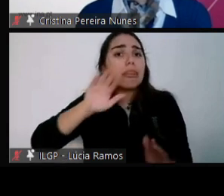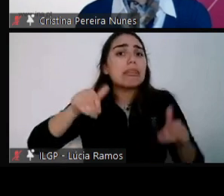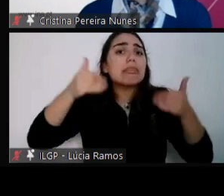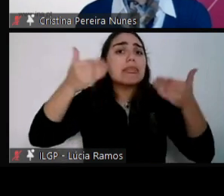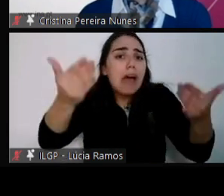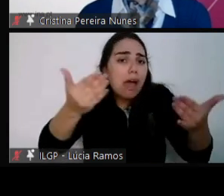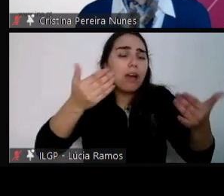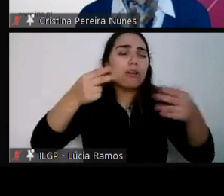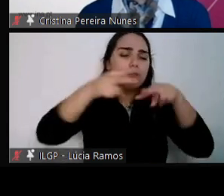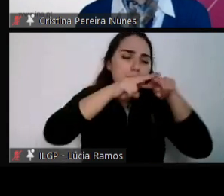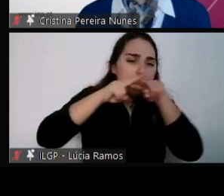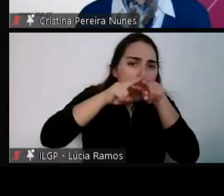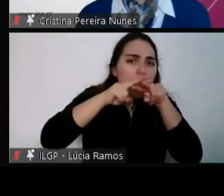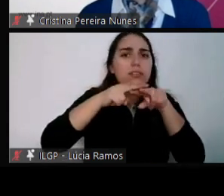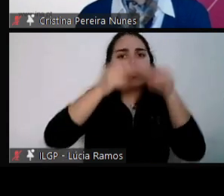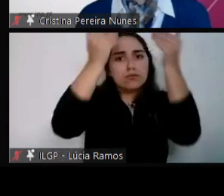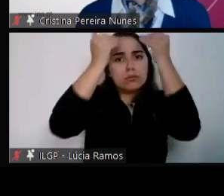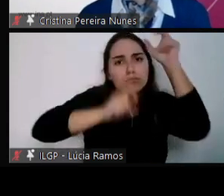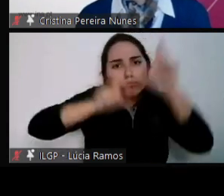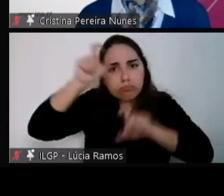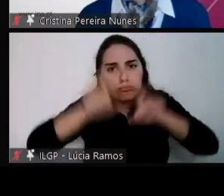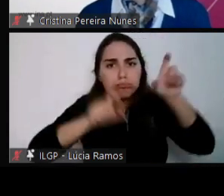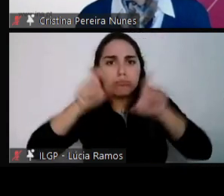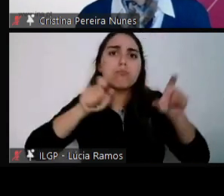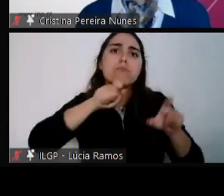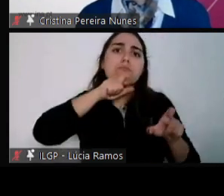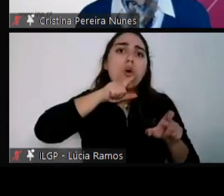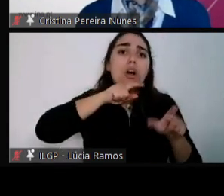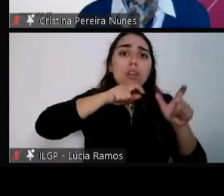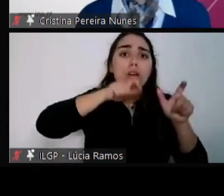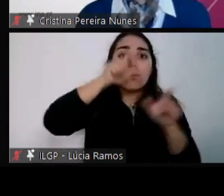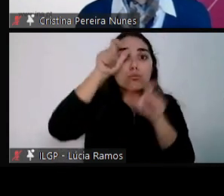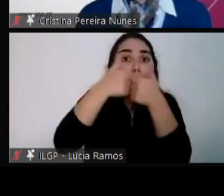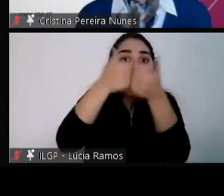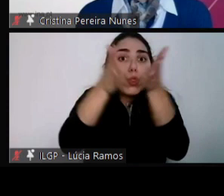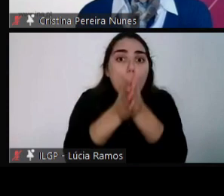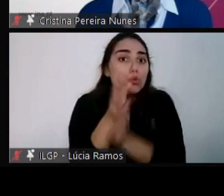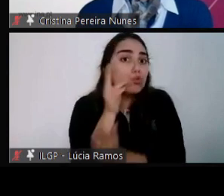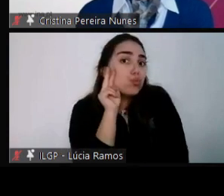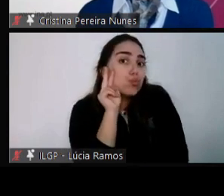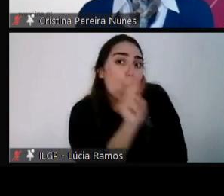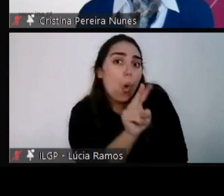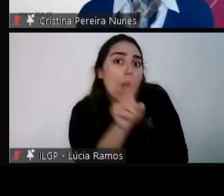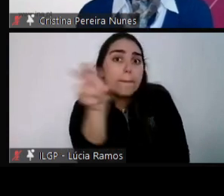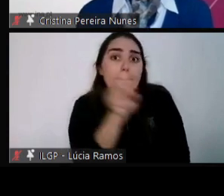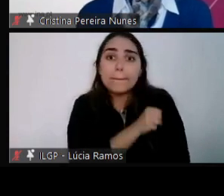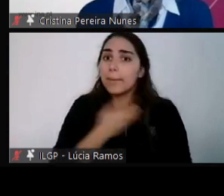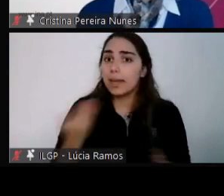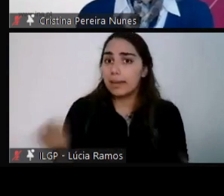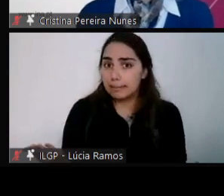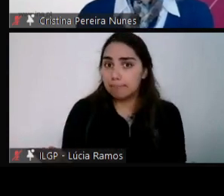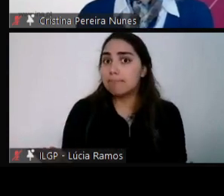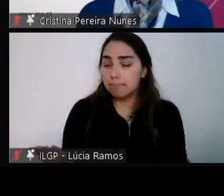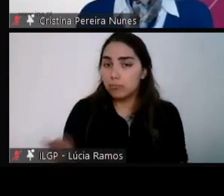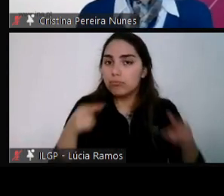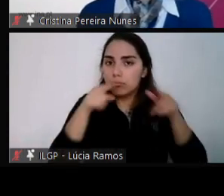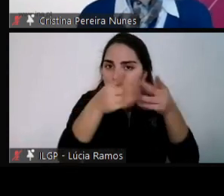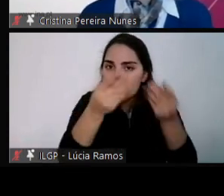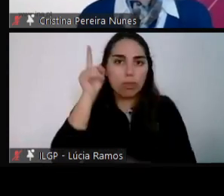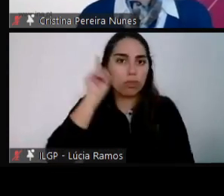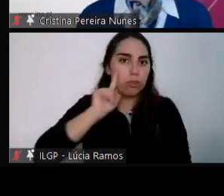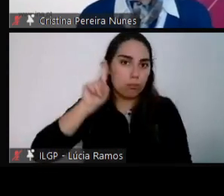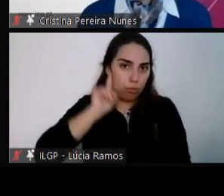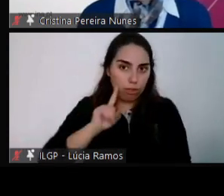tais insights possam ser apanhados por todos os nossos colaboradores, em qualquer nível da nossa organização. E isso é muito importante.